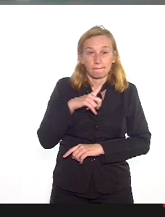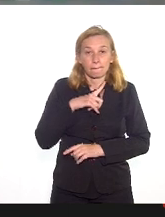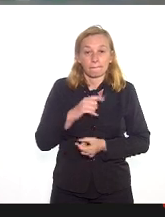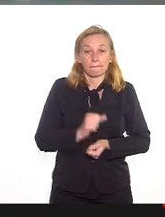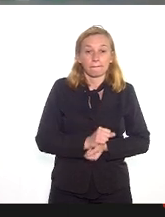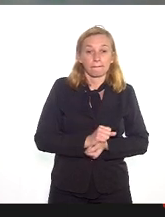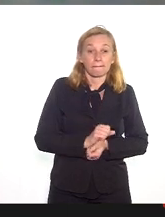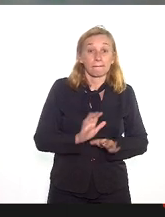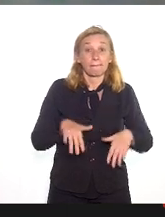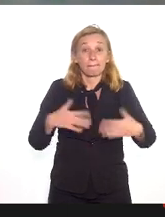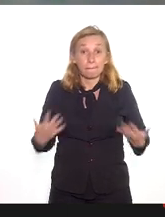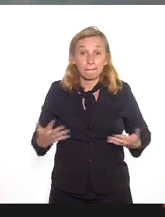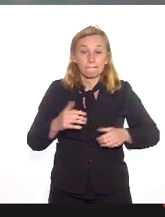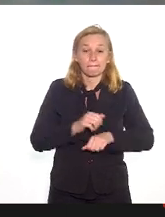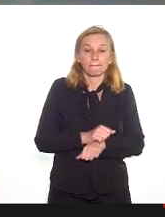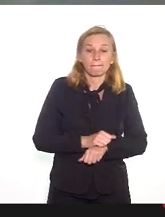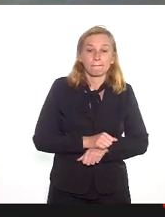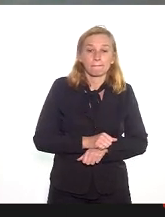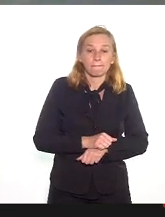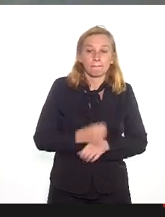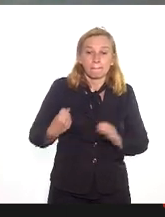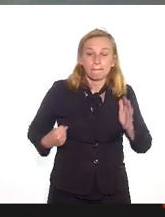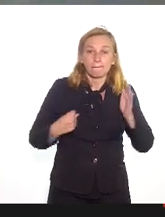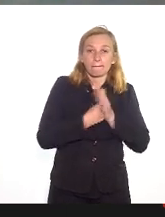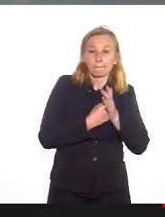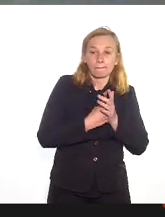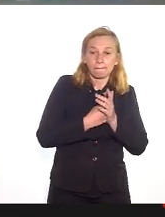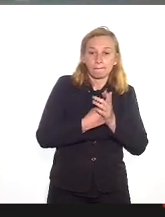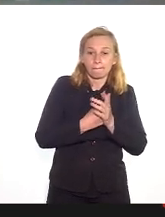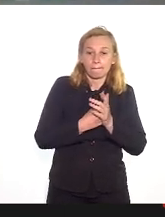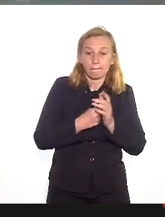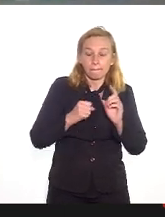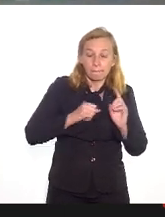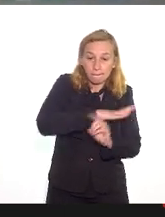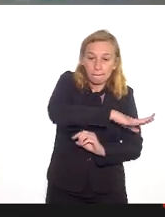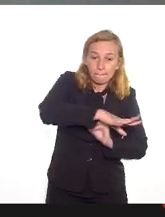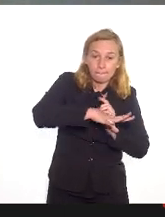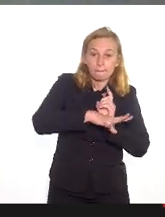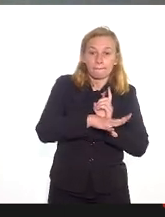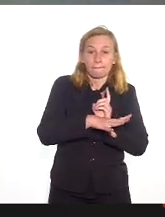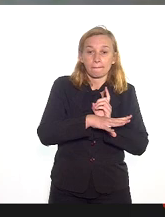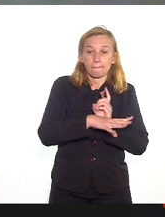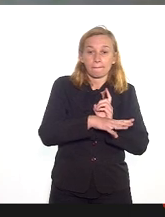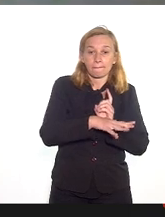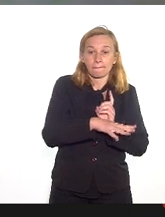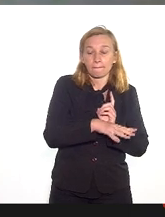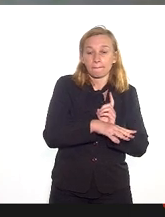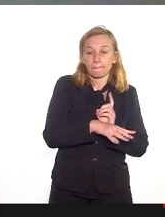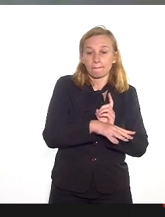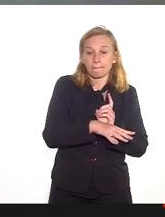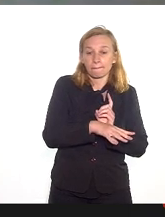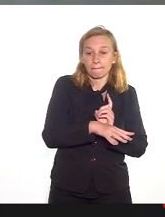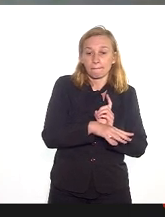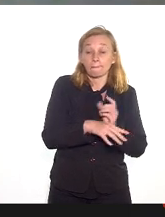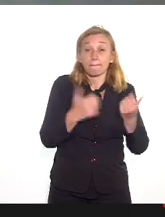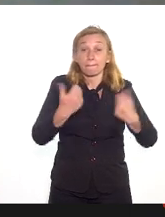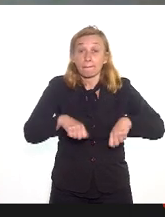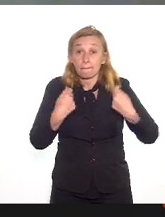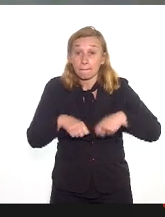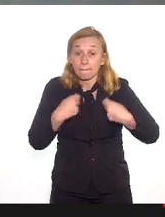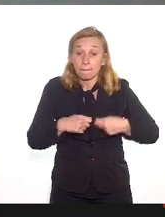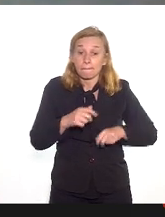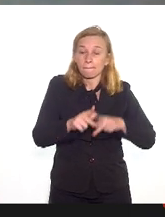Então, levantar o impacto social desse empreendimento, então, levantar as necessidades